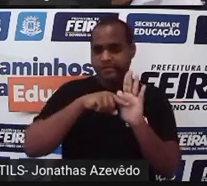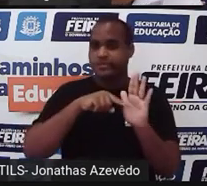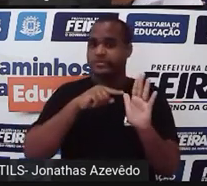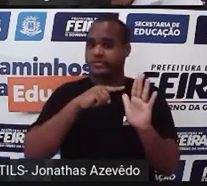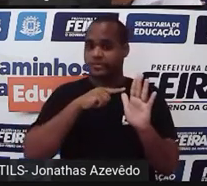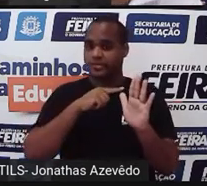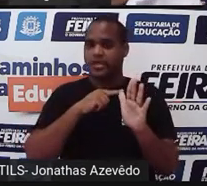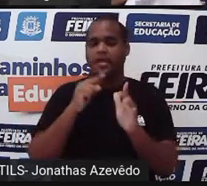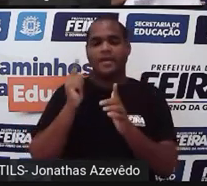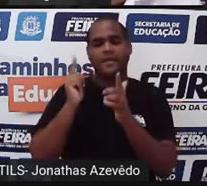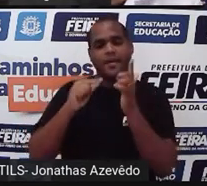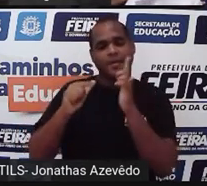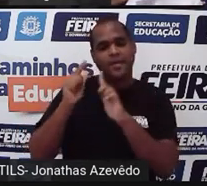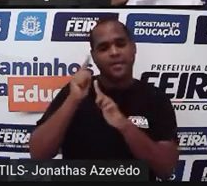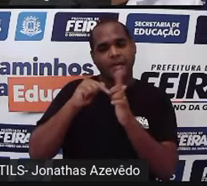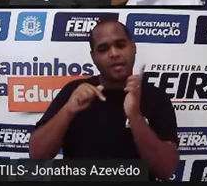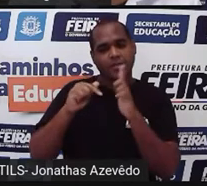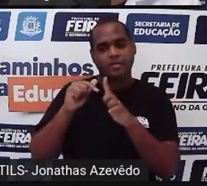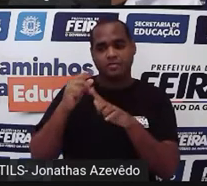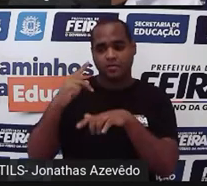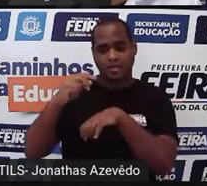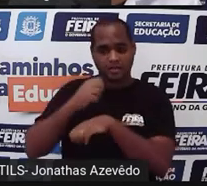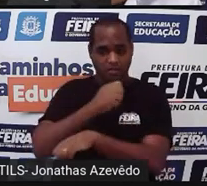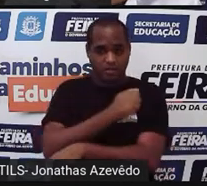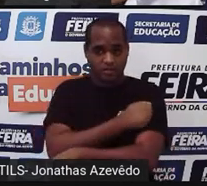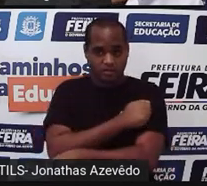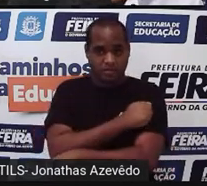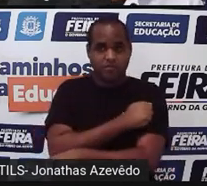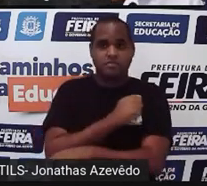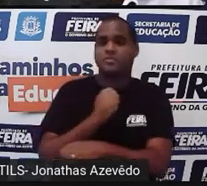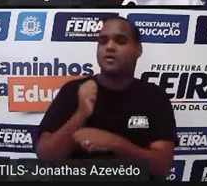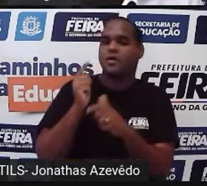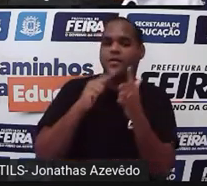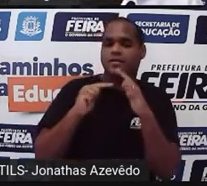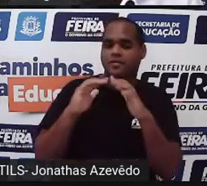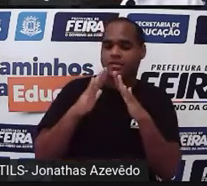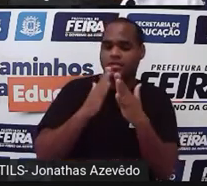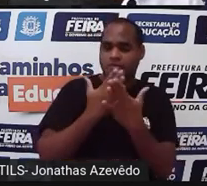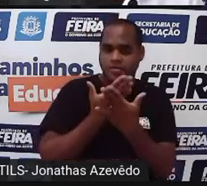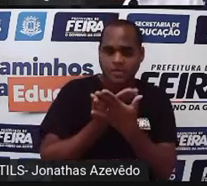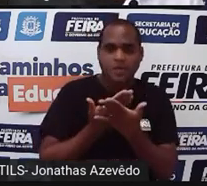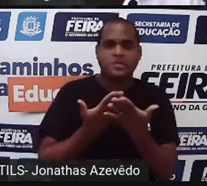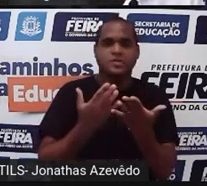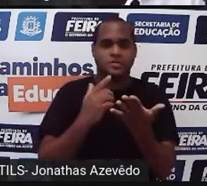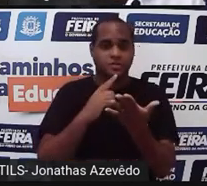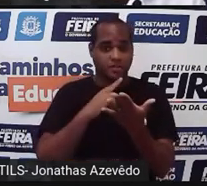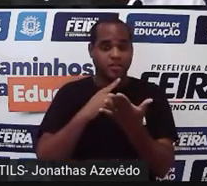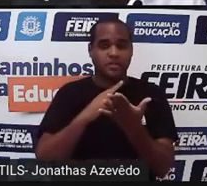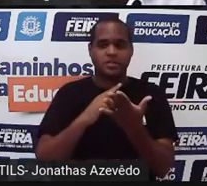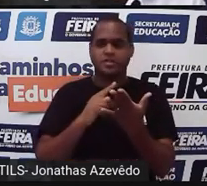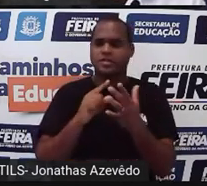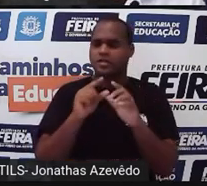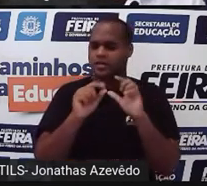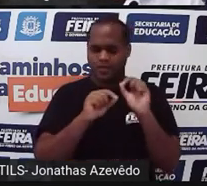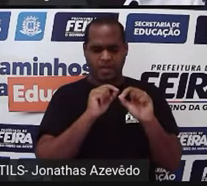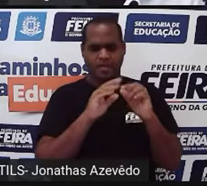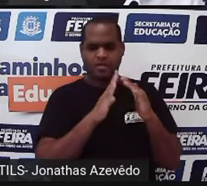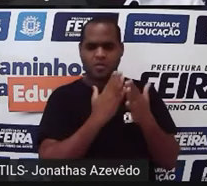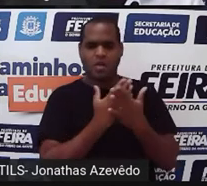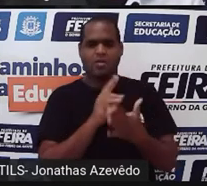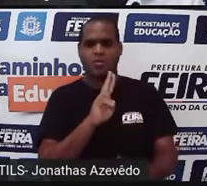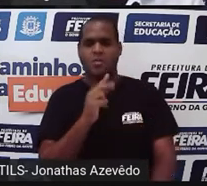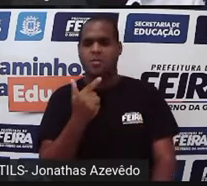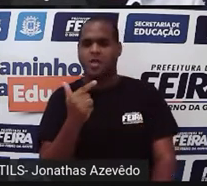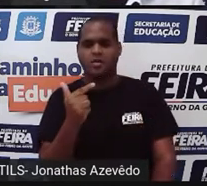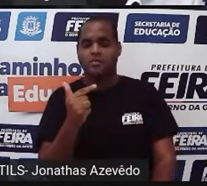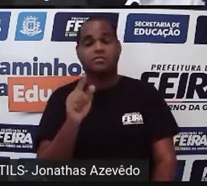foi realizada, né, com alunos de uma determinada escola. Lembra que lá tinha assim, escola sem nome? É o